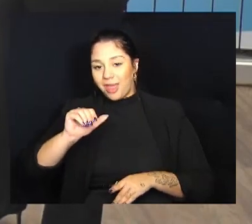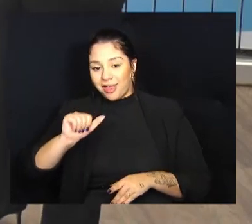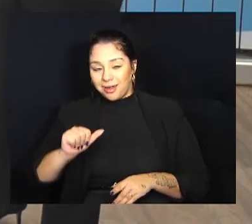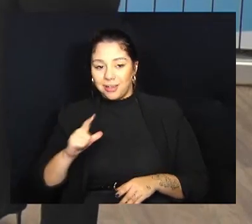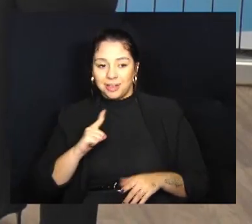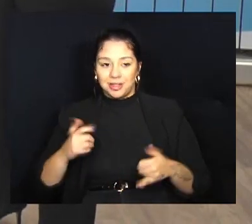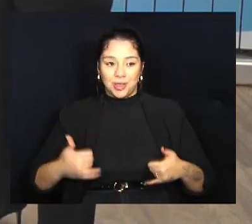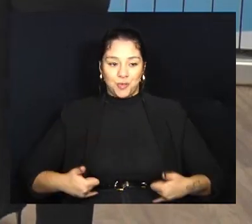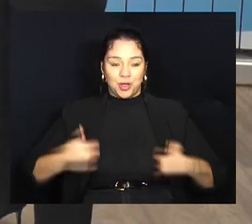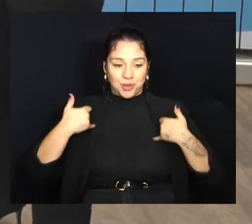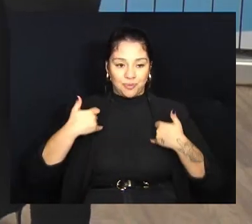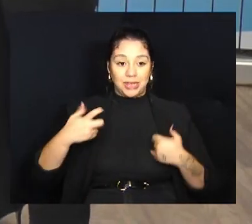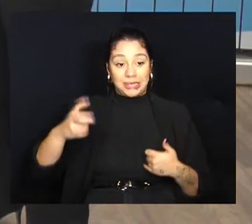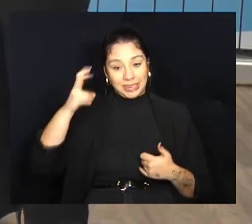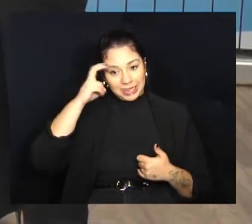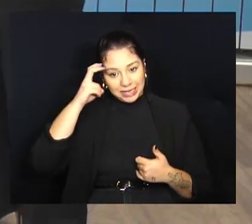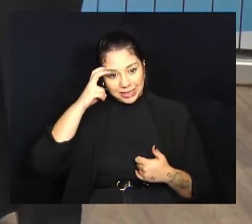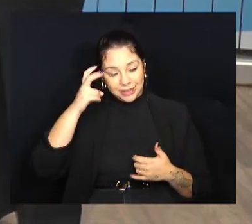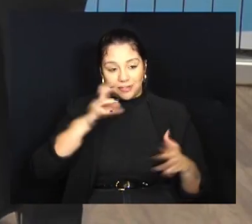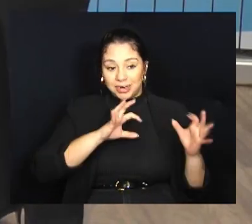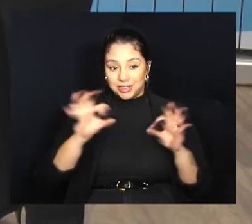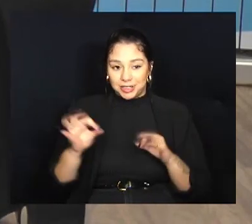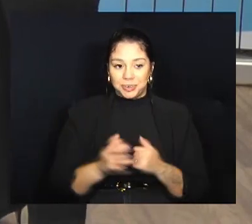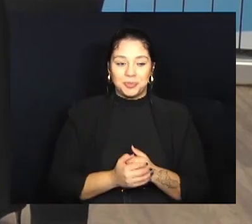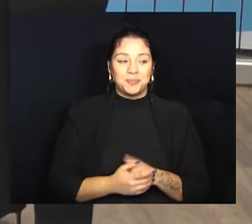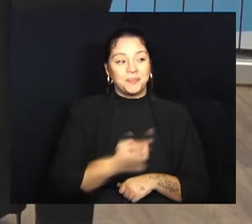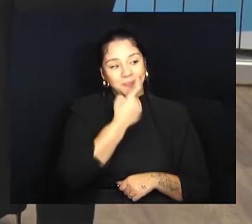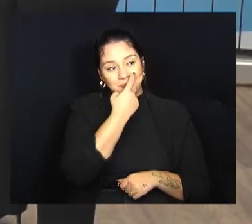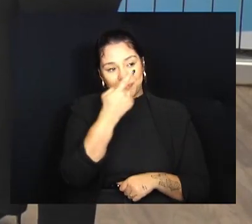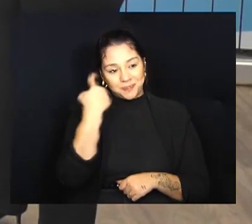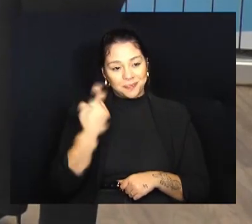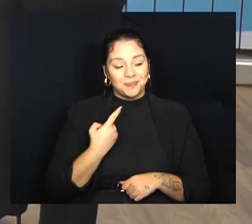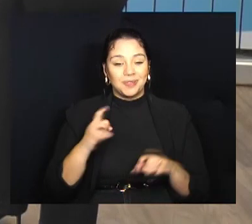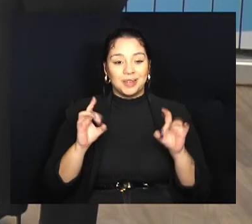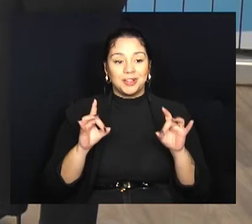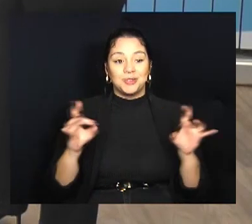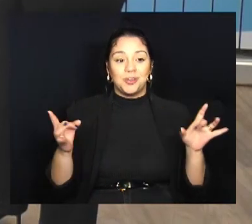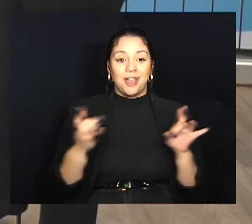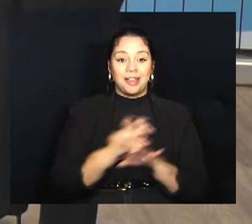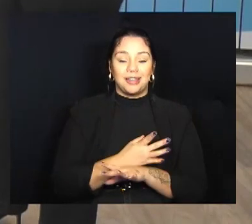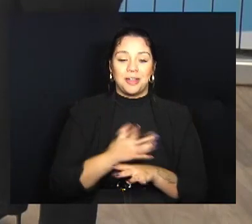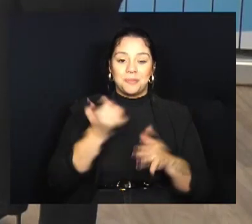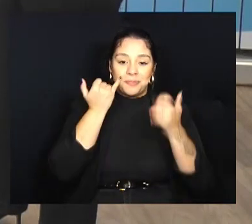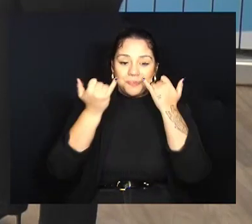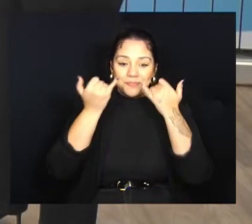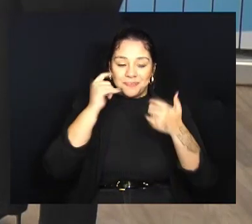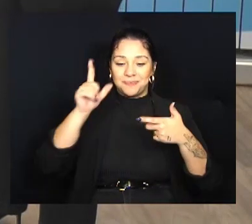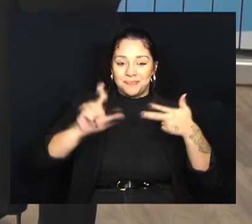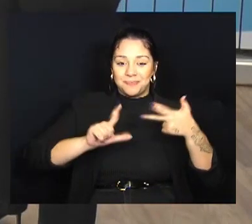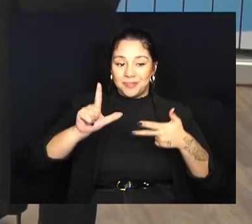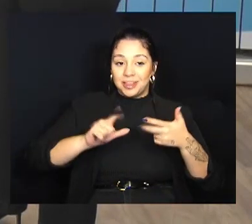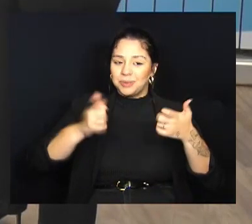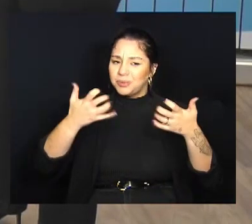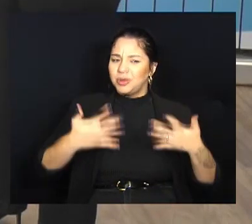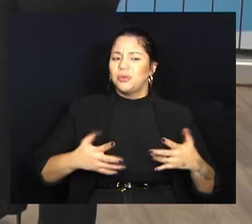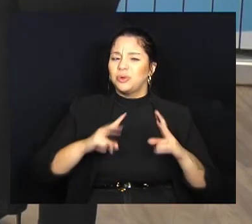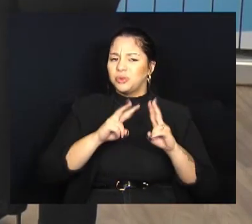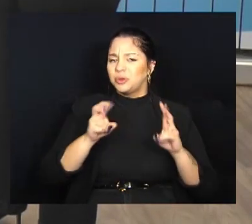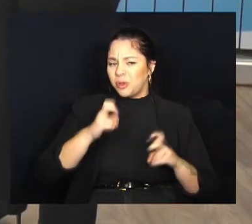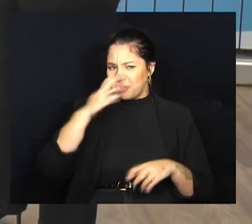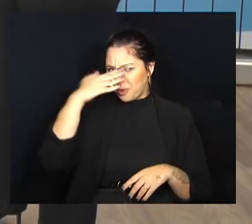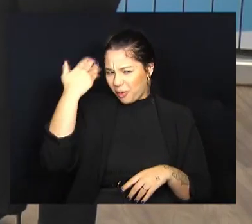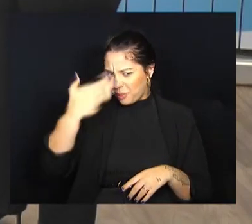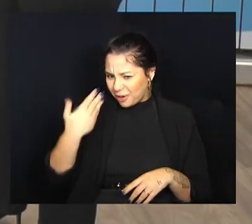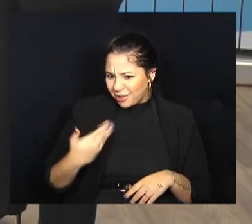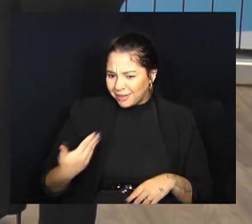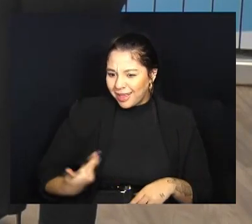acompanha então nesta quinta-feira. Mirna Abreu, para encerrarmos as notícias do Legislativo, você falou em solenidade, hora de